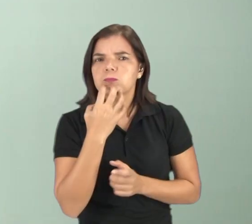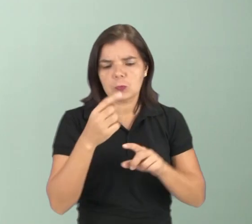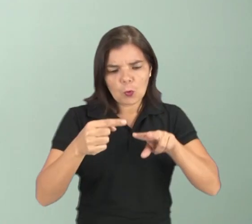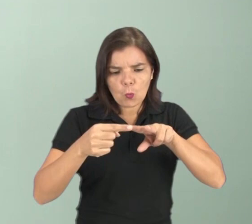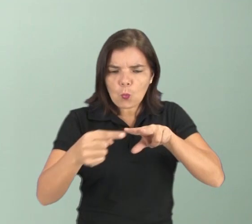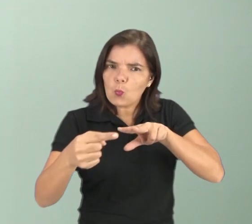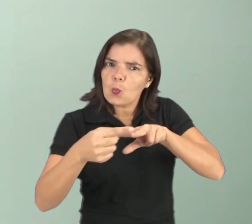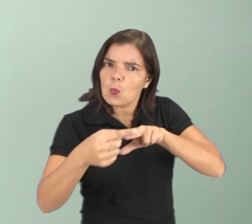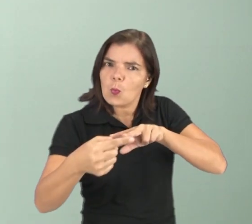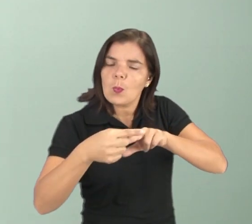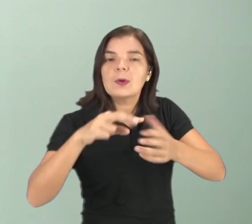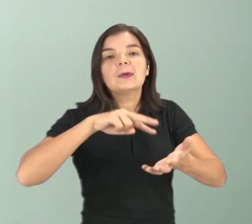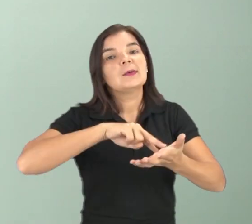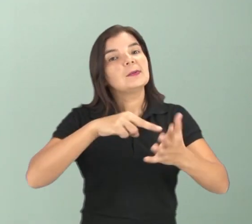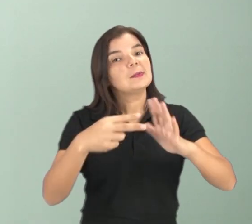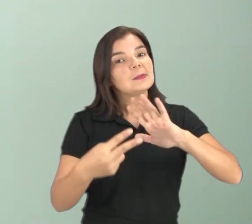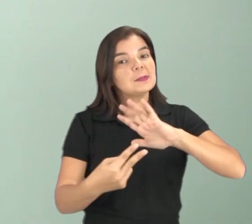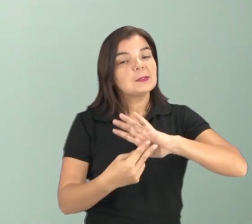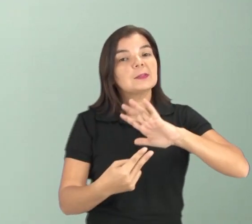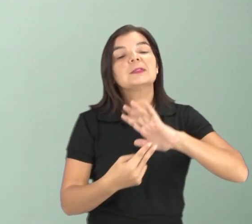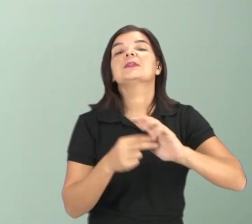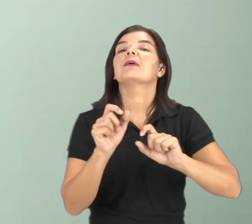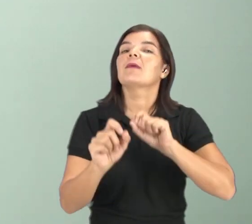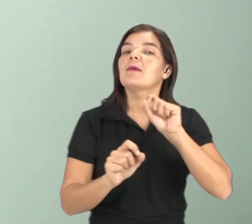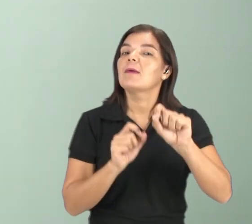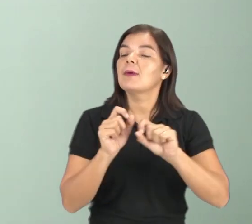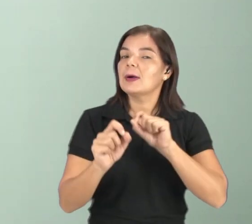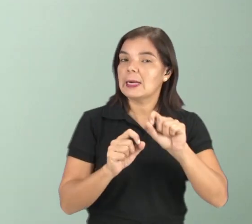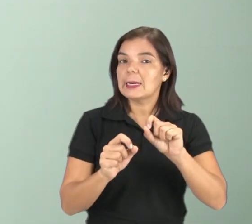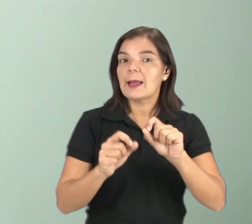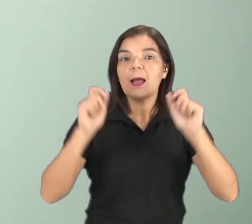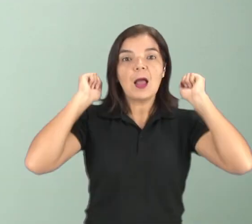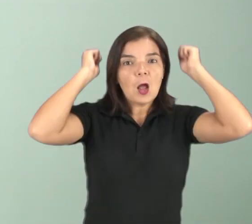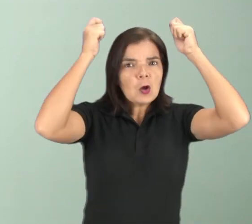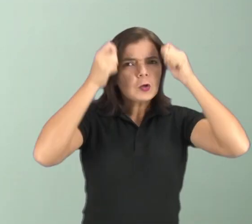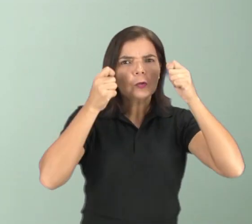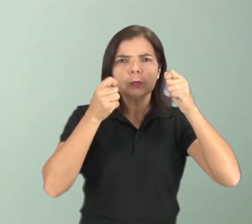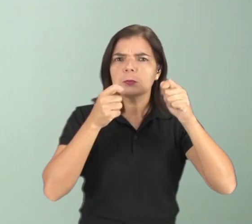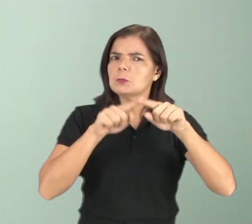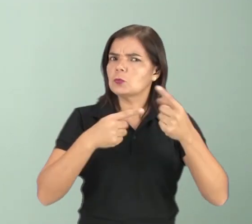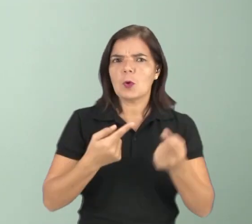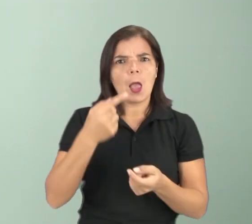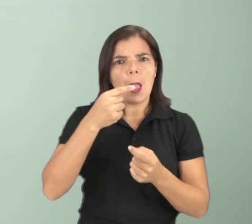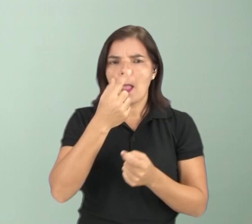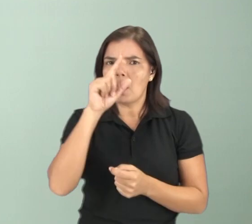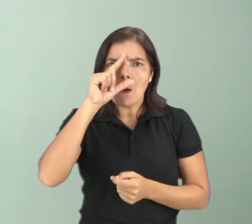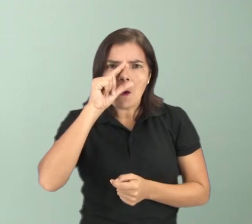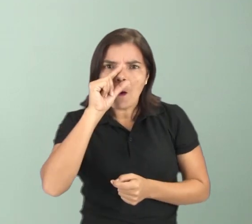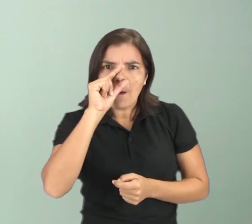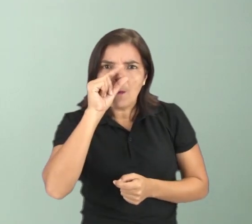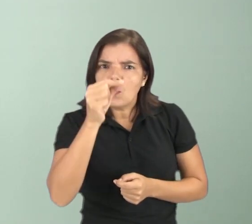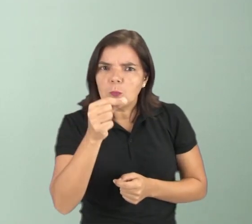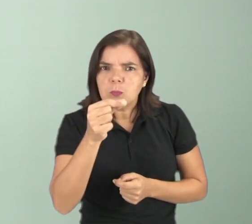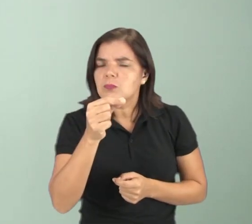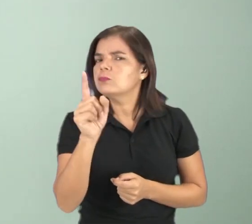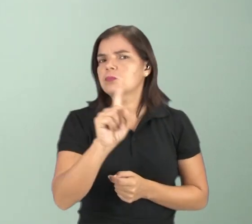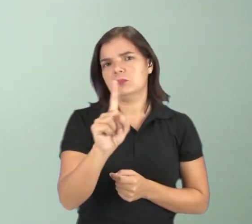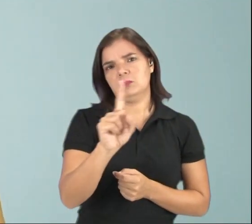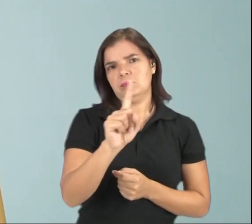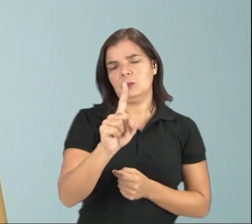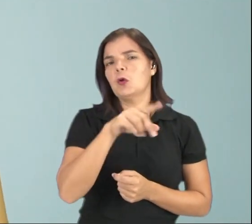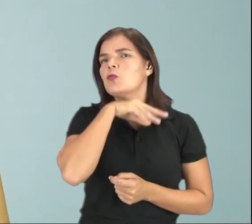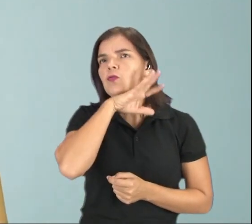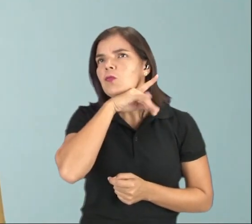afiadas, eles estão querendo dizer aí no sentido de que as freiras, elas não eram bruxas, elas não é que elas